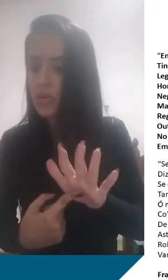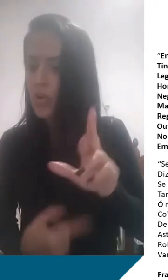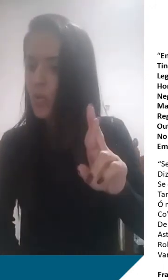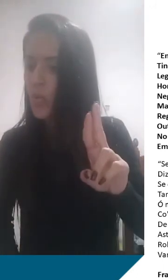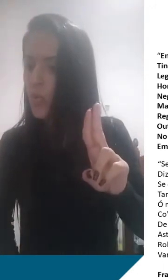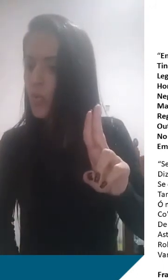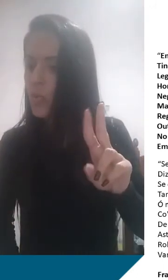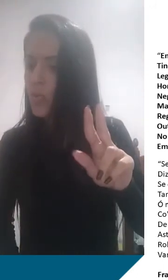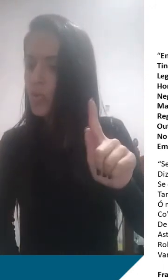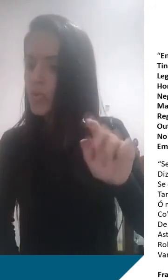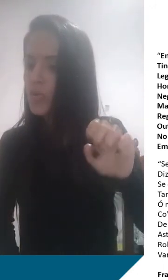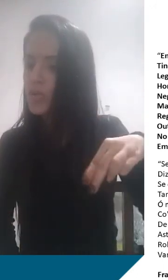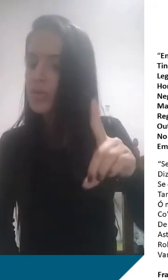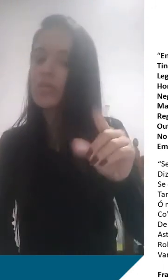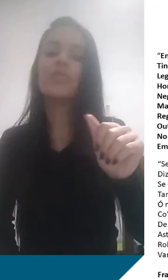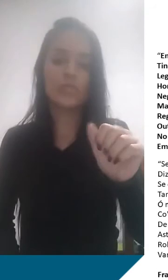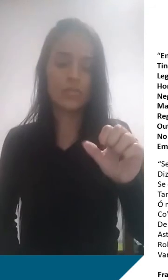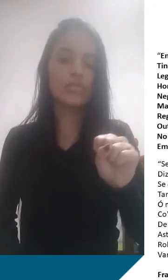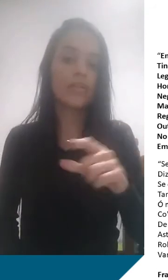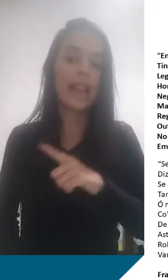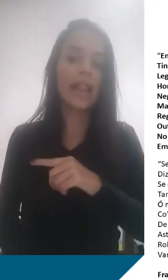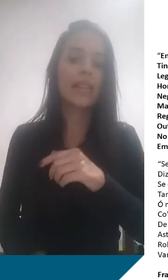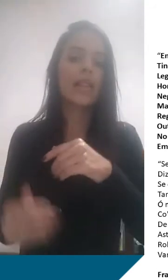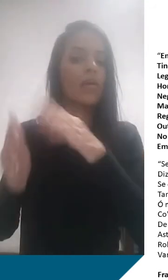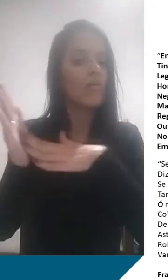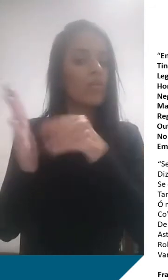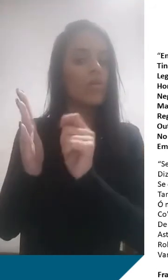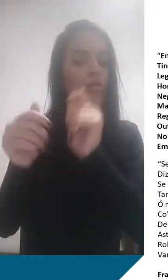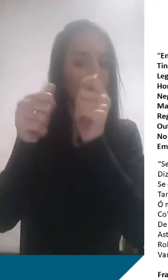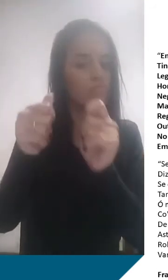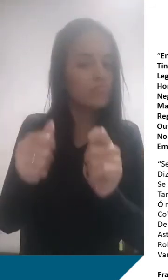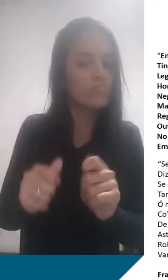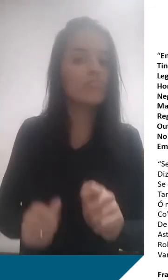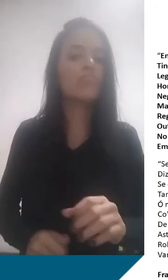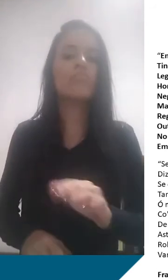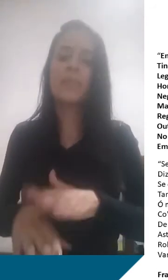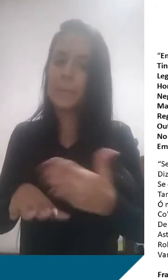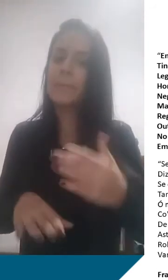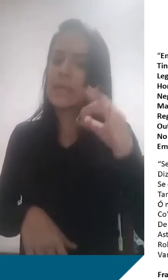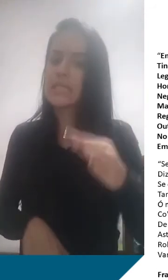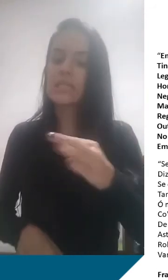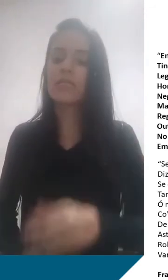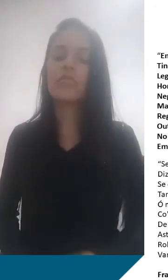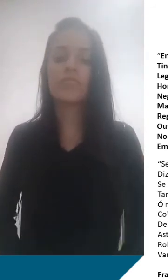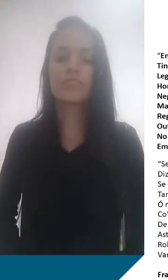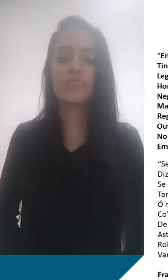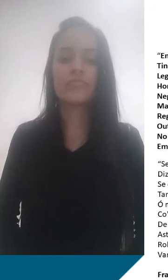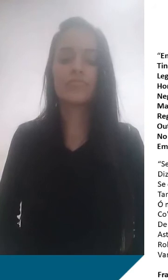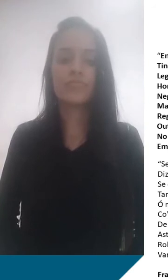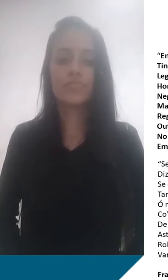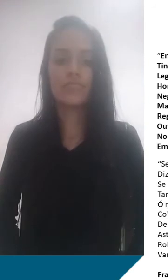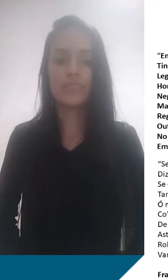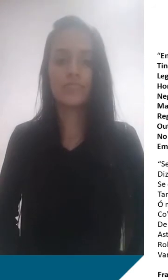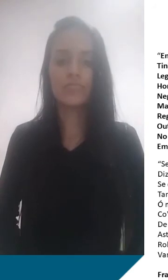tem contornos mais delineados, mais precisos, que aí já tinha uma transição ao